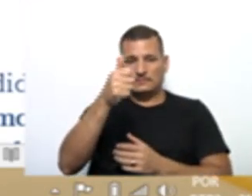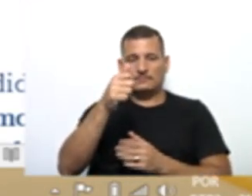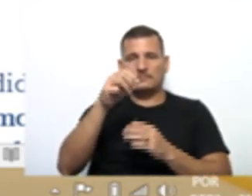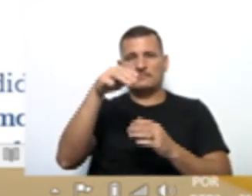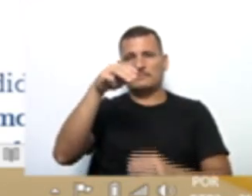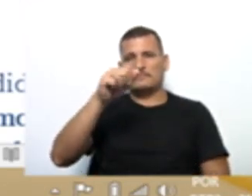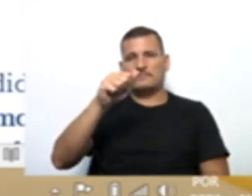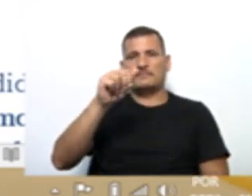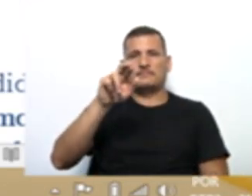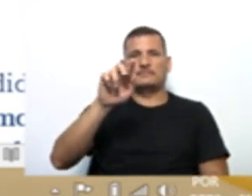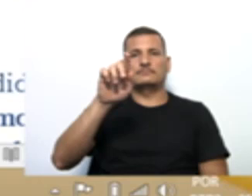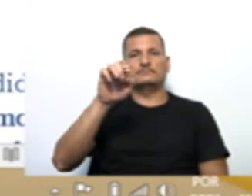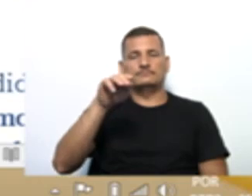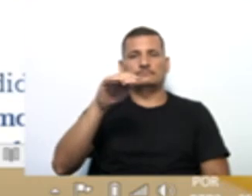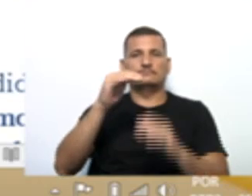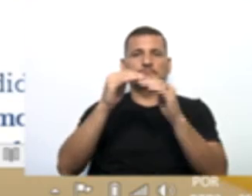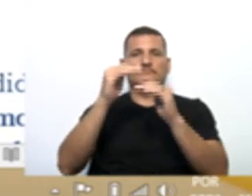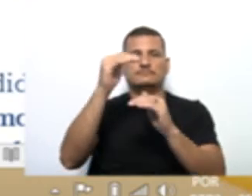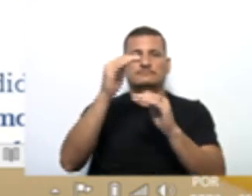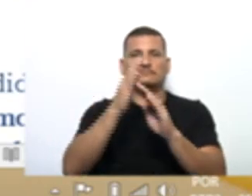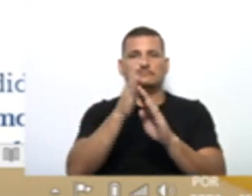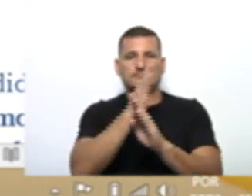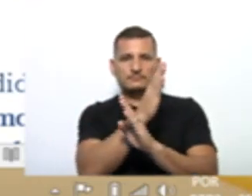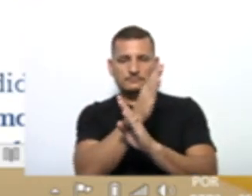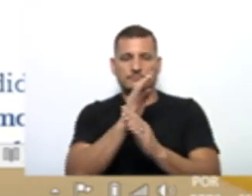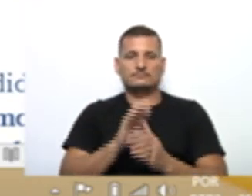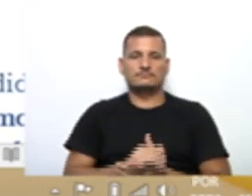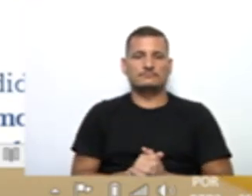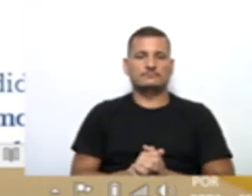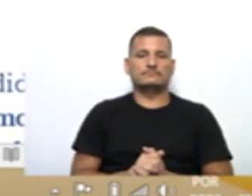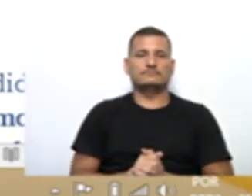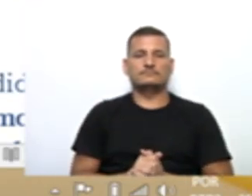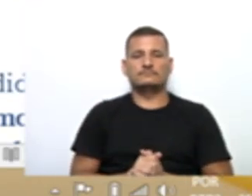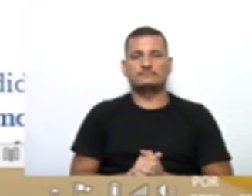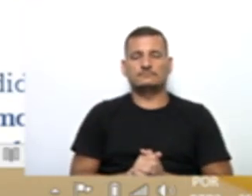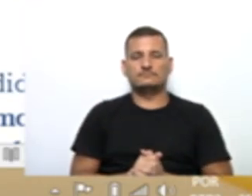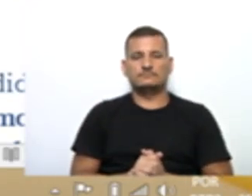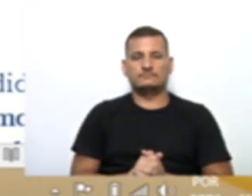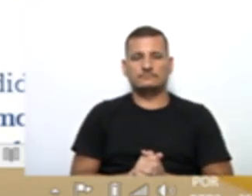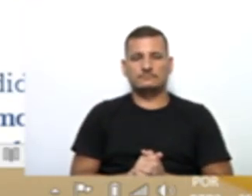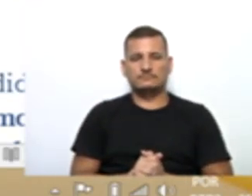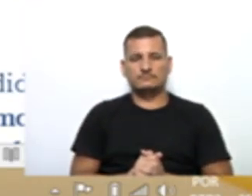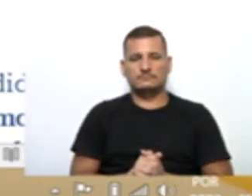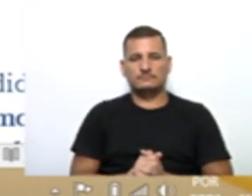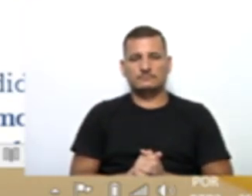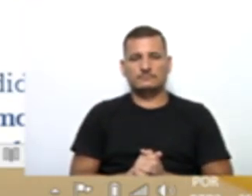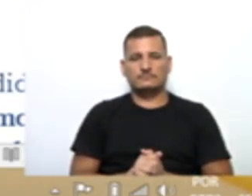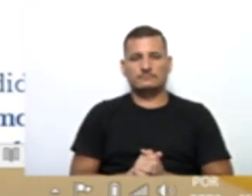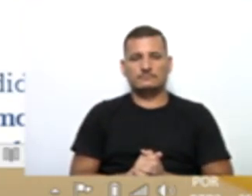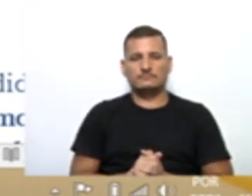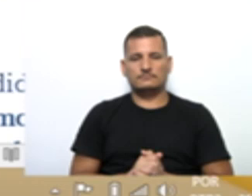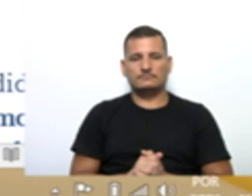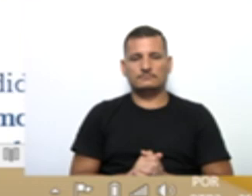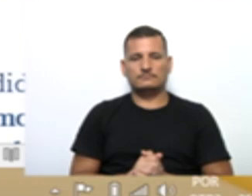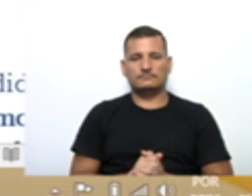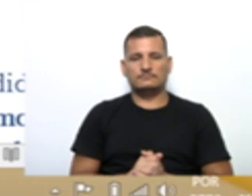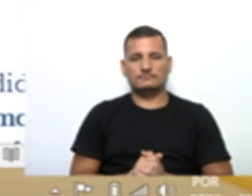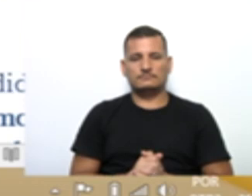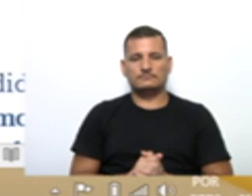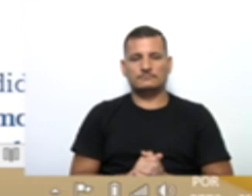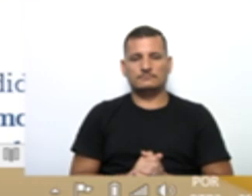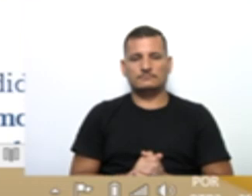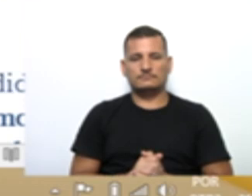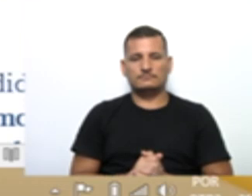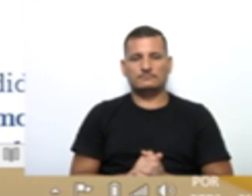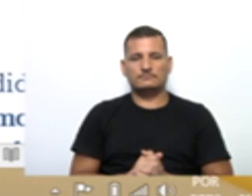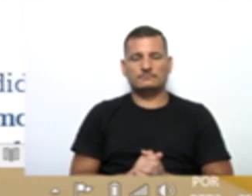margens. Vamos no menu de margens personalizadas, conforme a ABNT, a margem